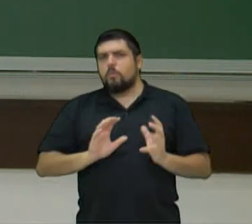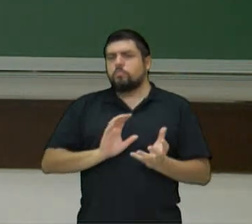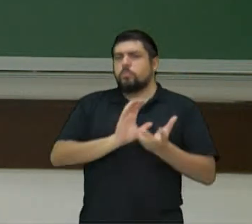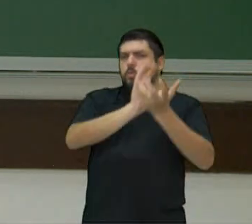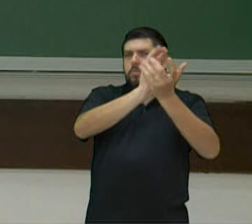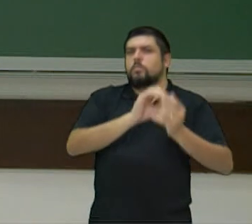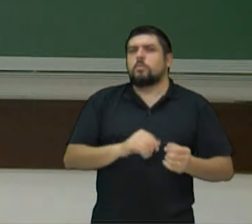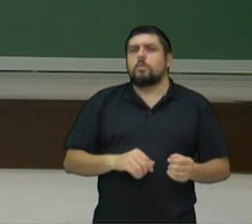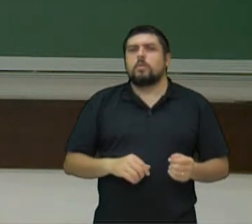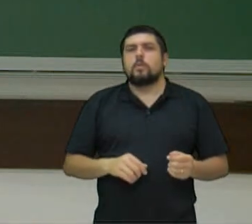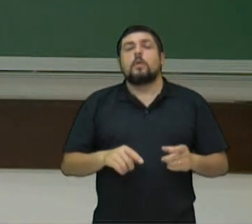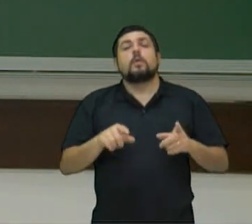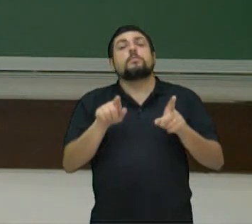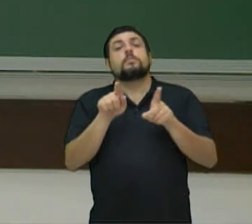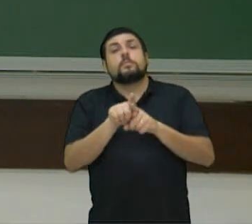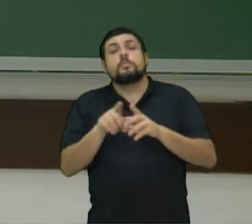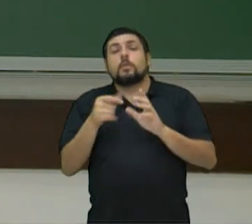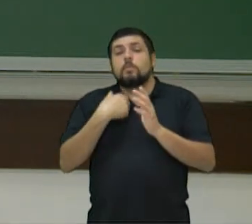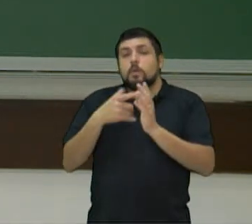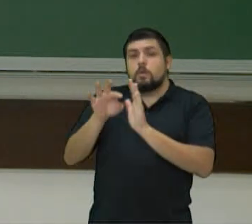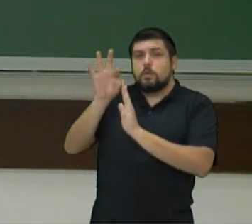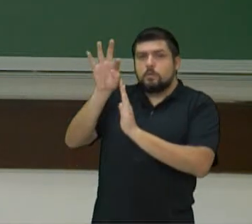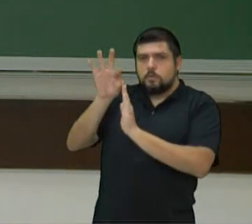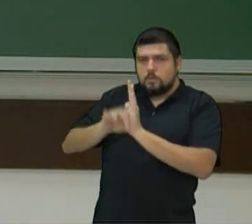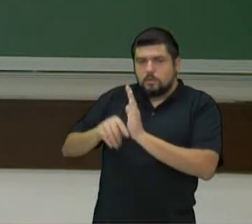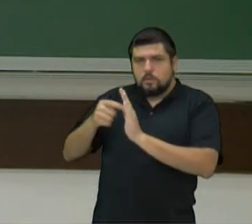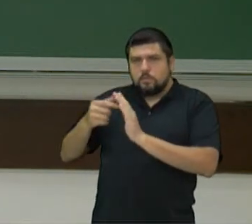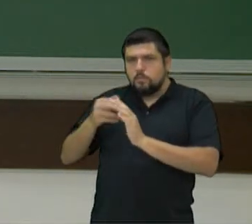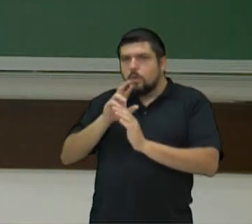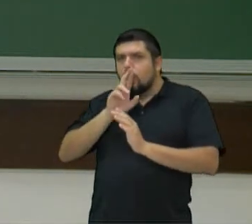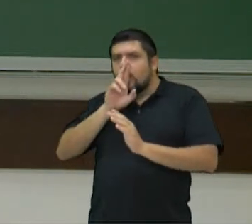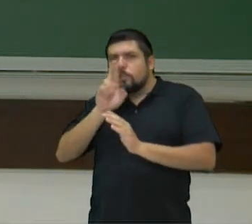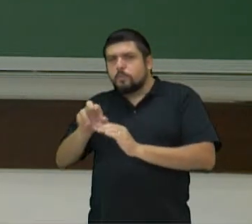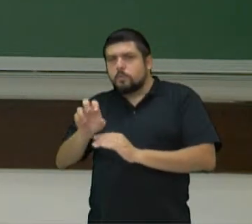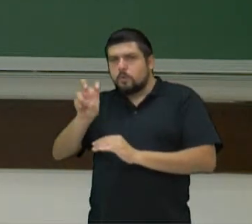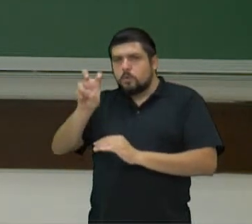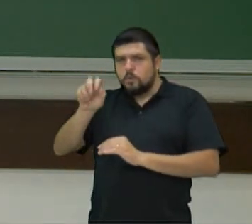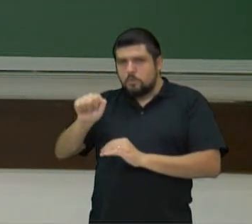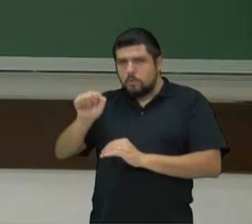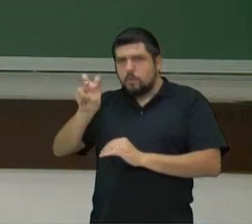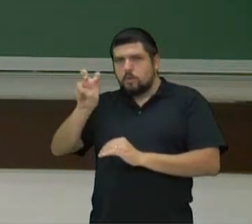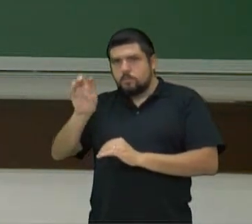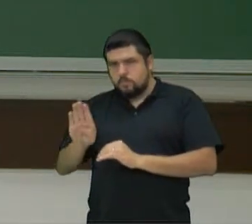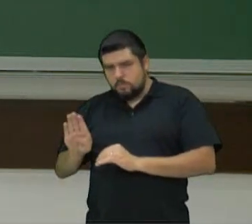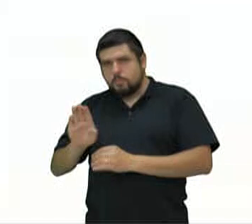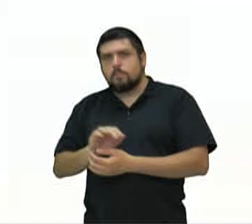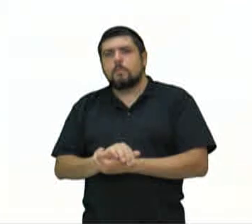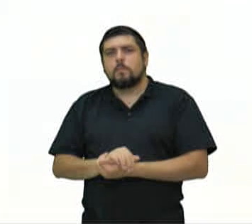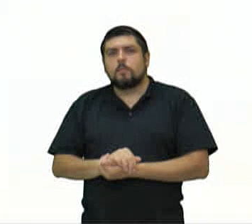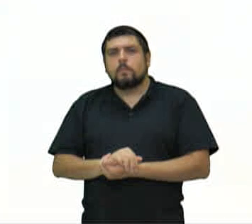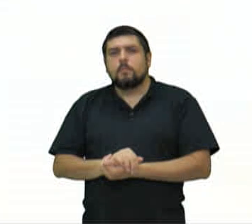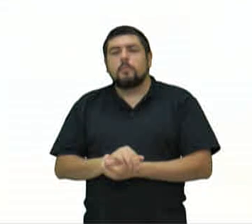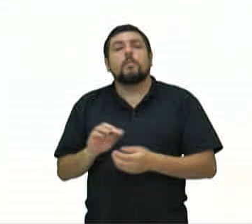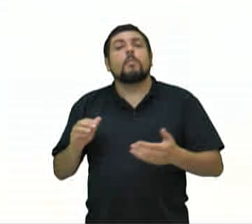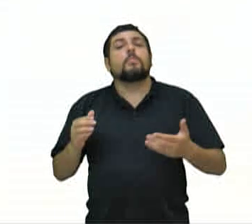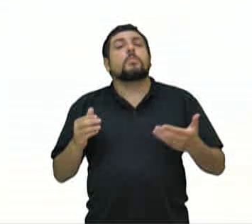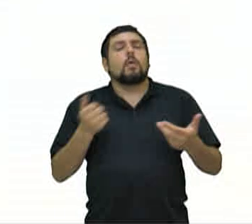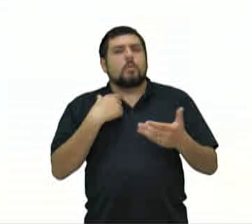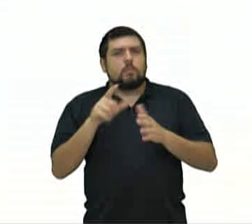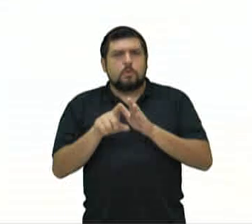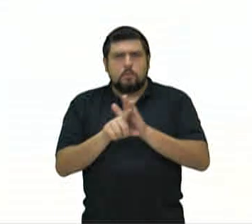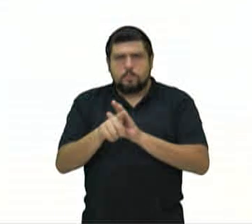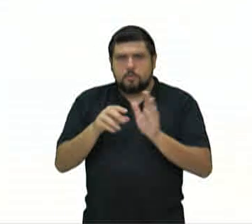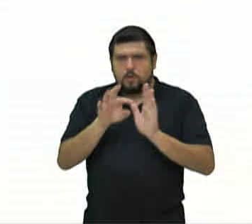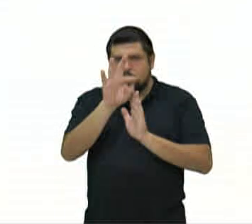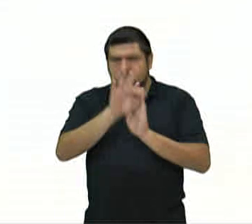que nós acabamos de ler para você responder o exercício 5A e 5B. E aí, eu estou perguntando, esses textos